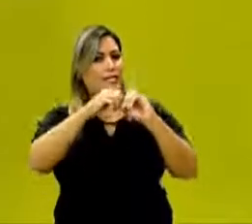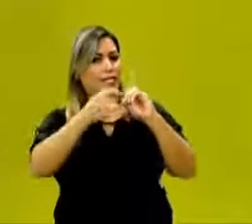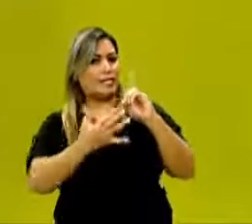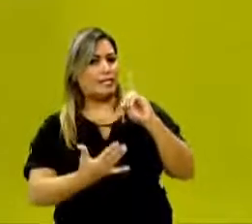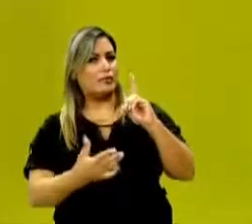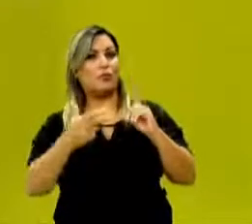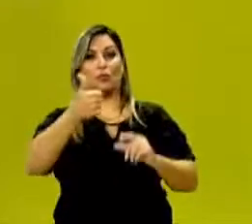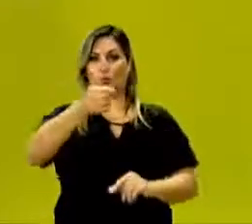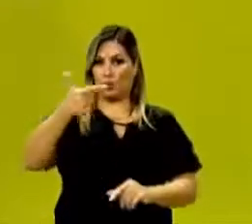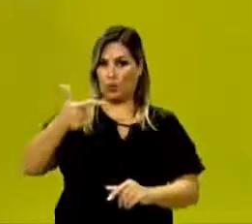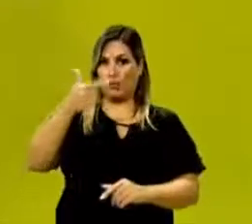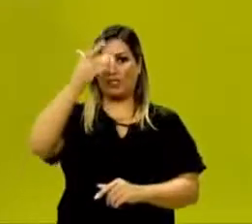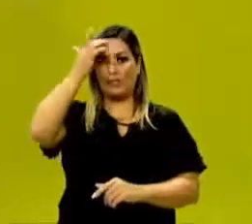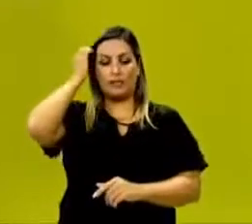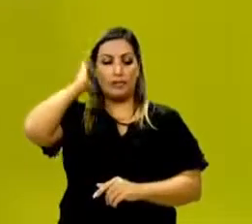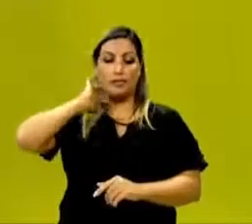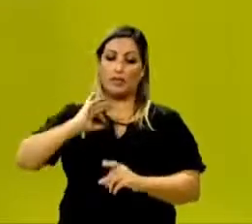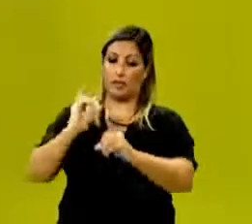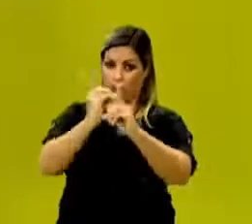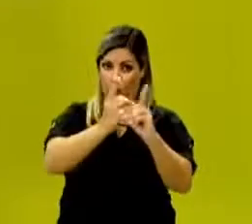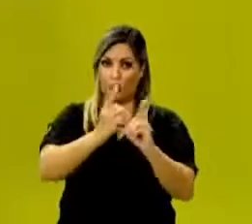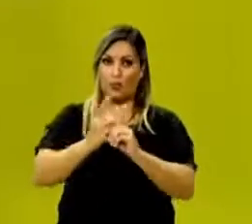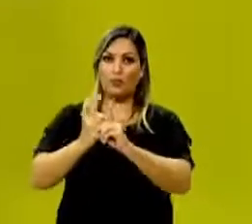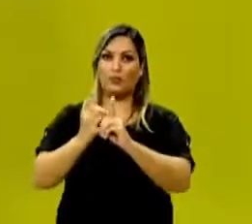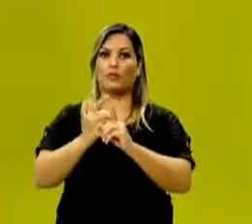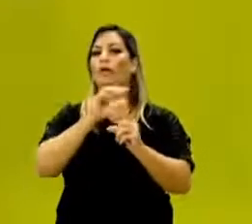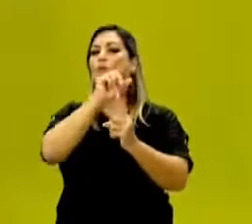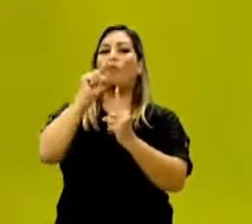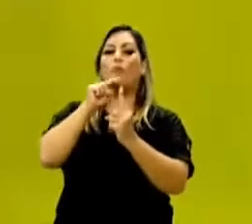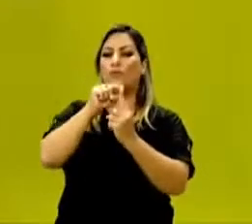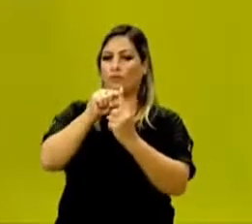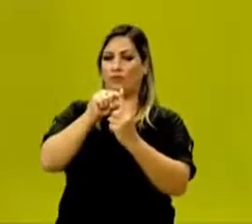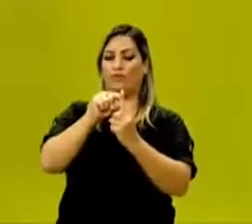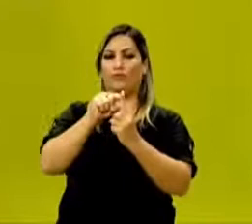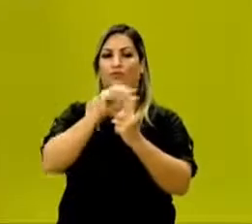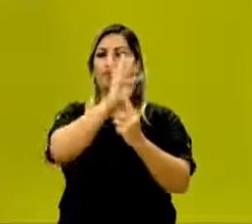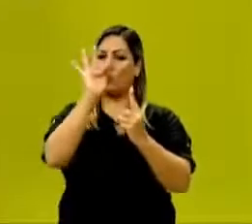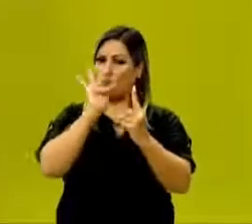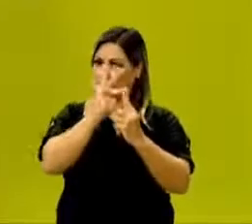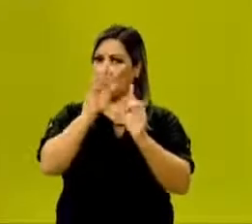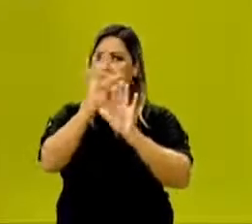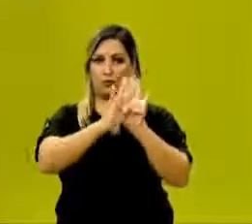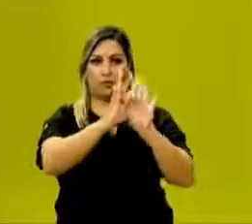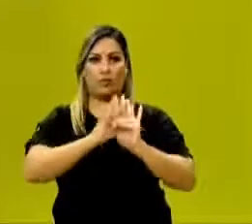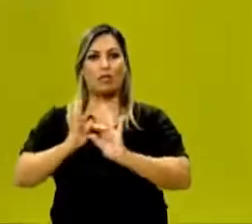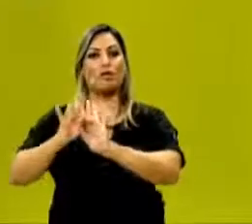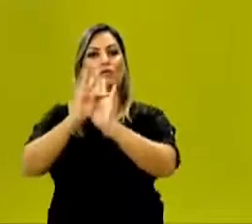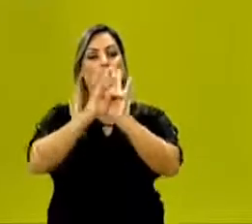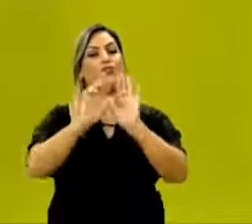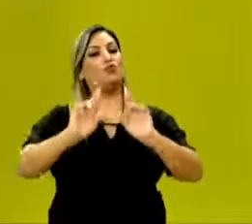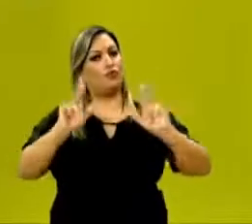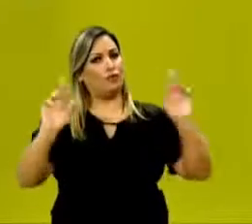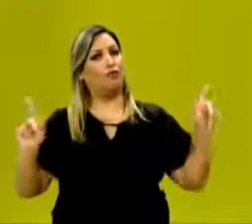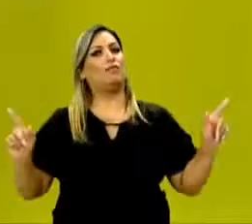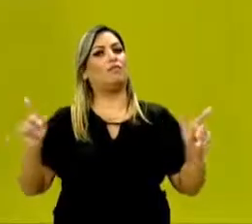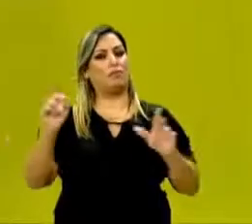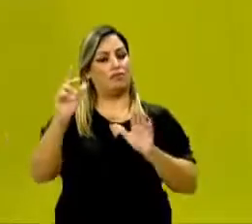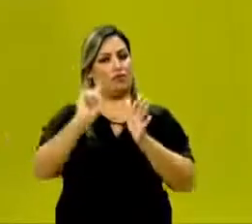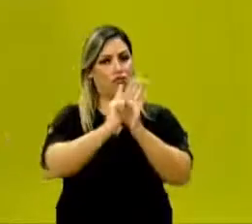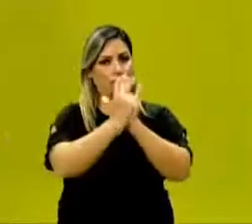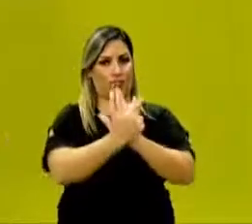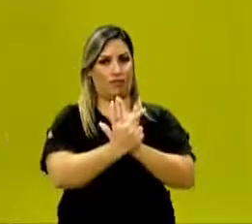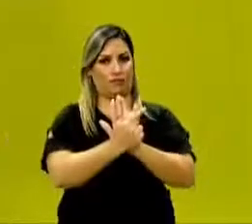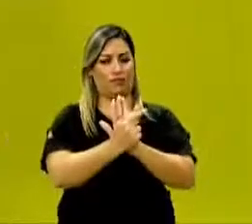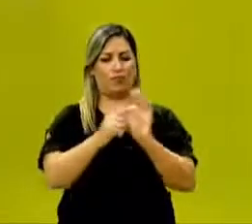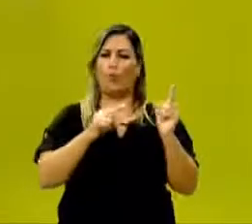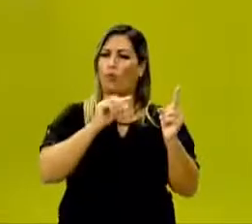descritor 12, identificar a finalidade dos textos de diferentes gêneros.